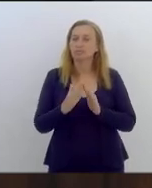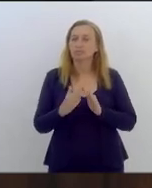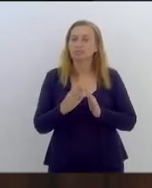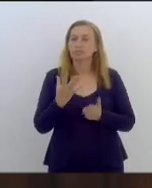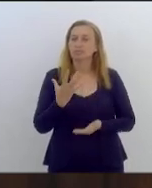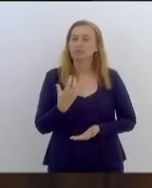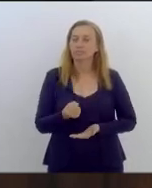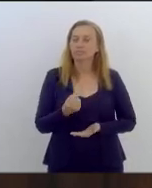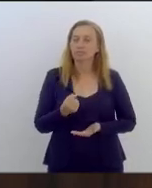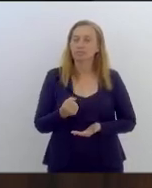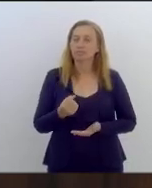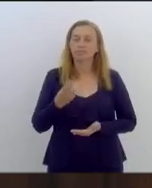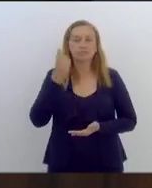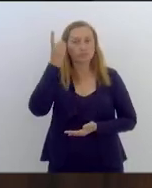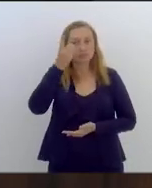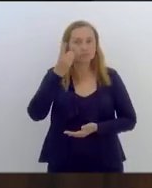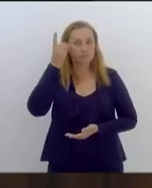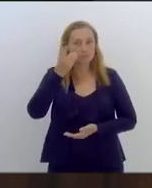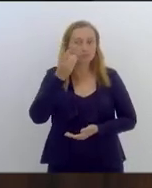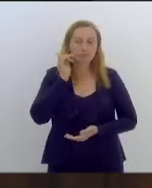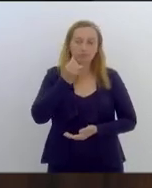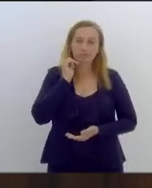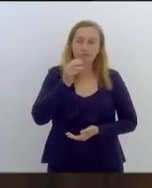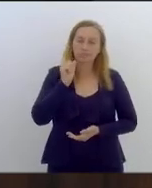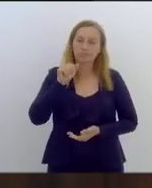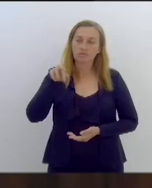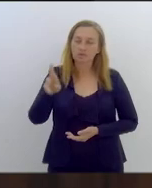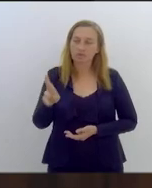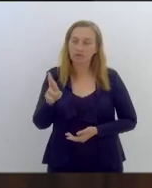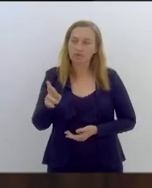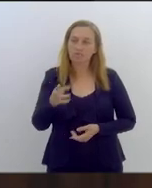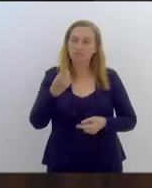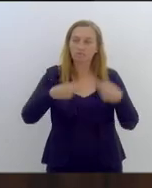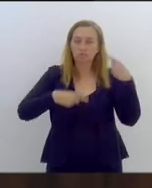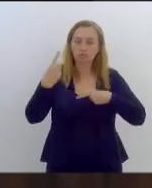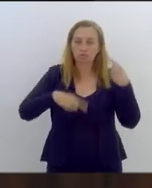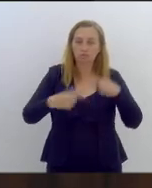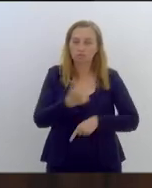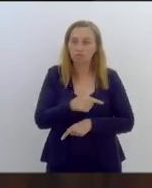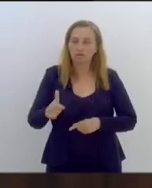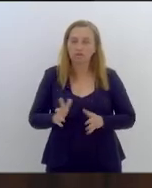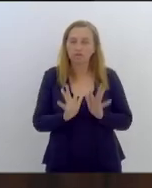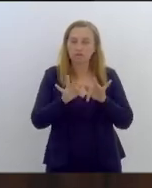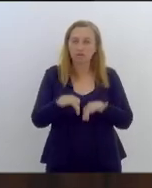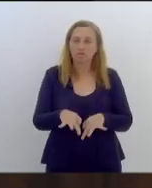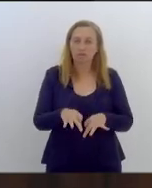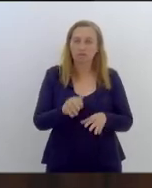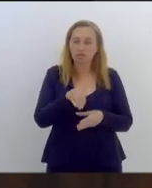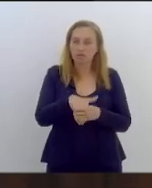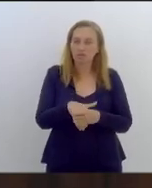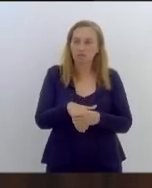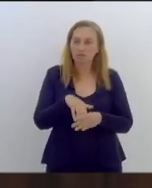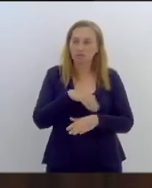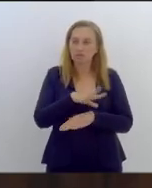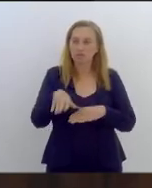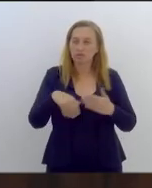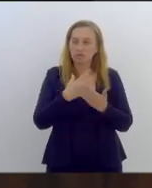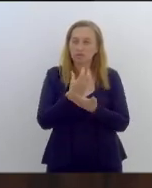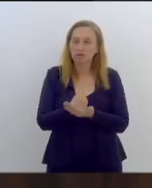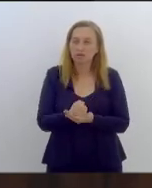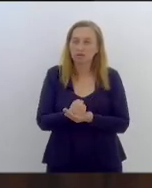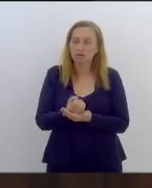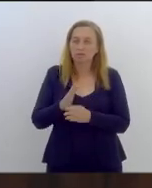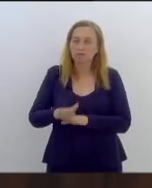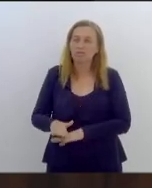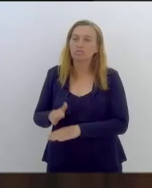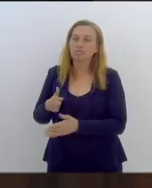Externas, favorável, deputado relator Rosenberg Reis. Em discussão, não havendo que queira discutir, encerrada a discussão, em votação. Senhores que